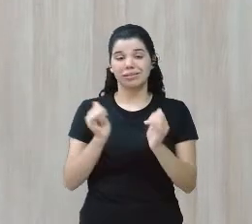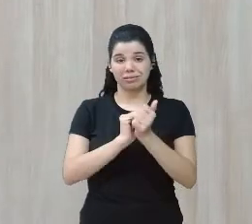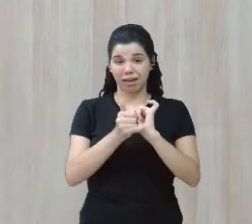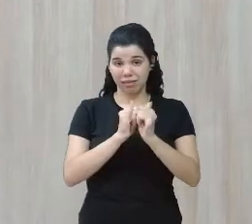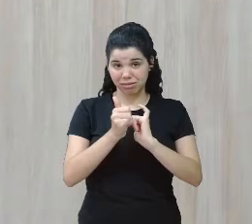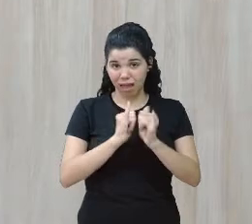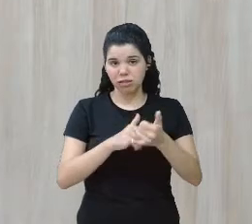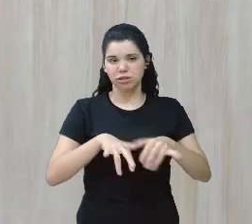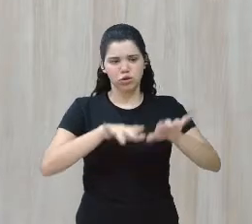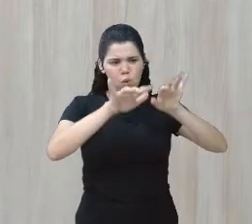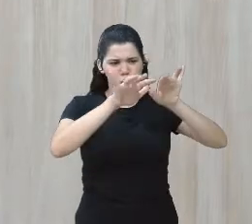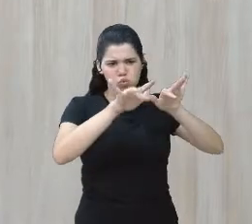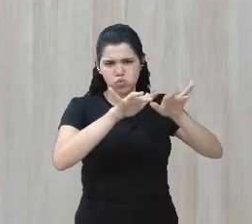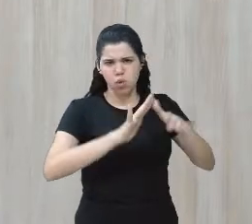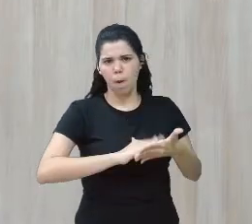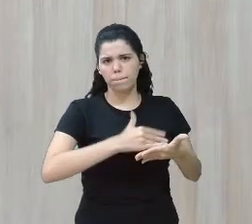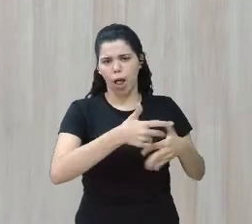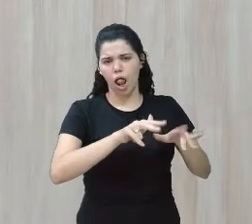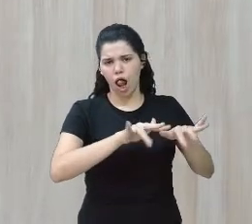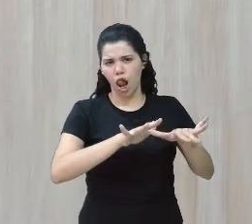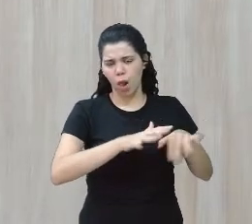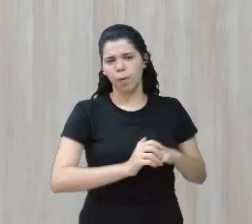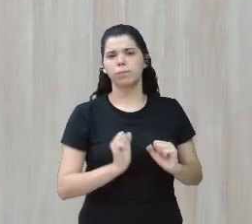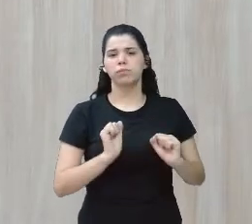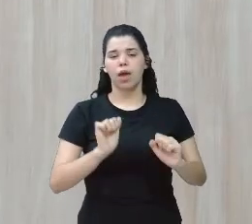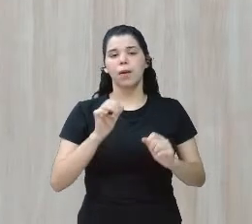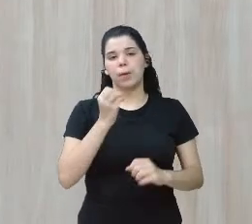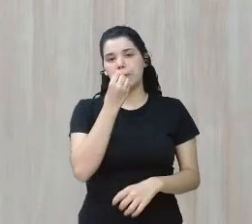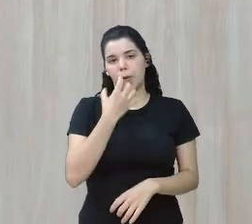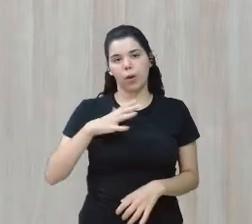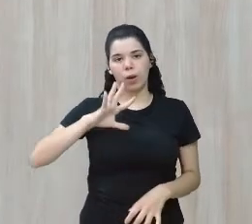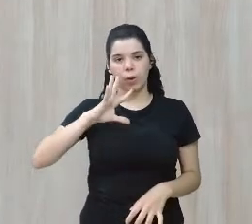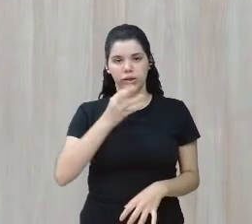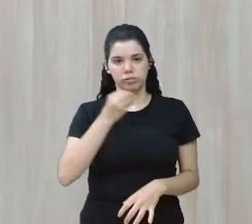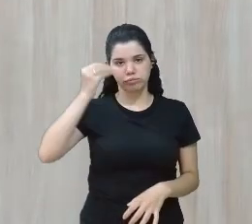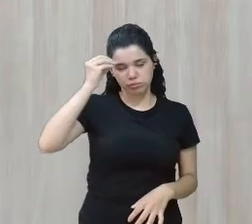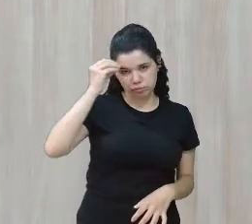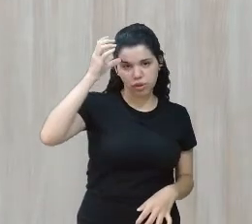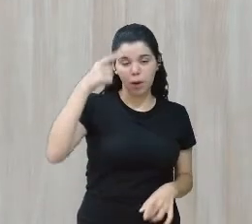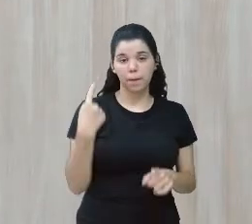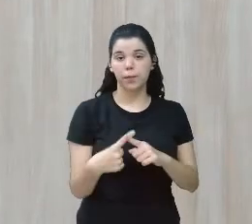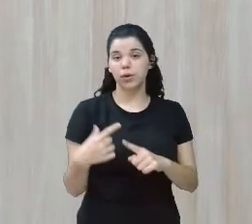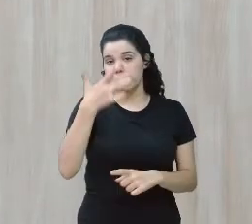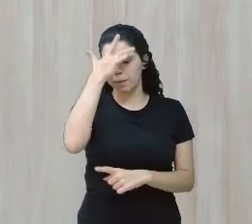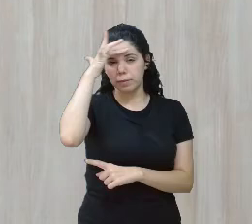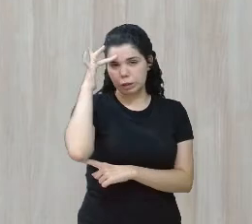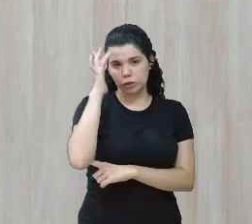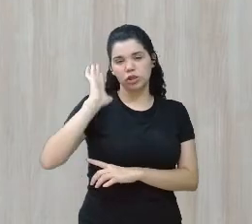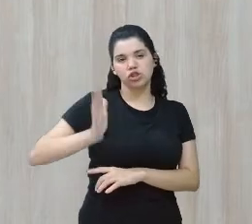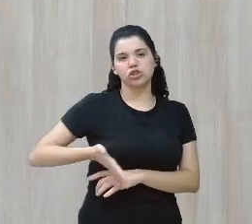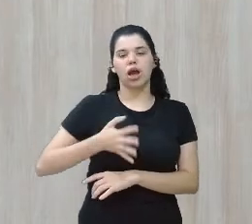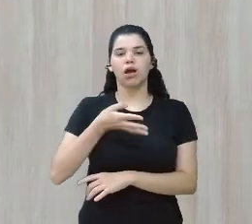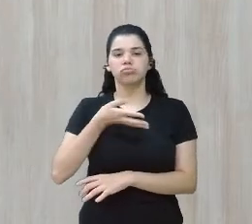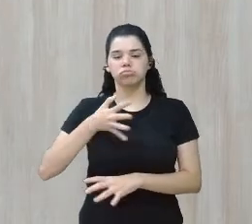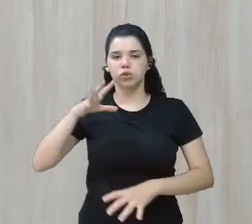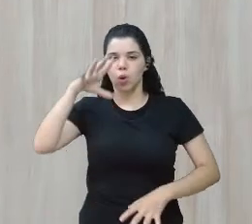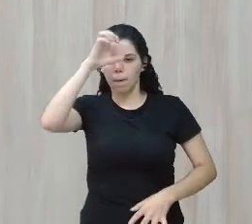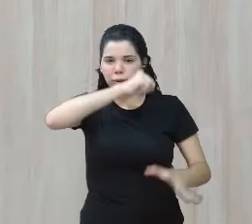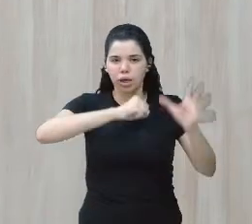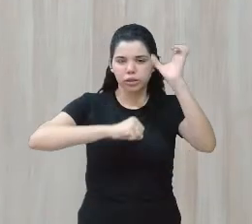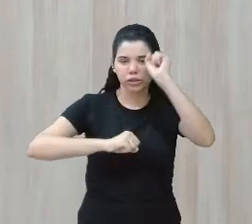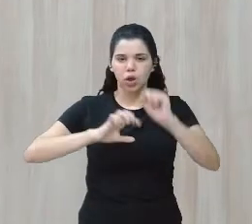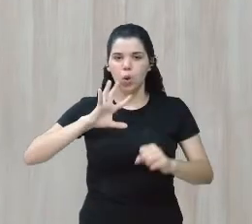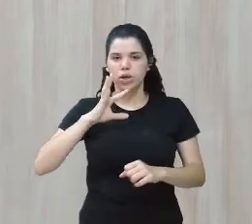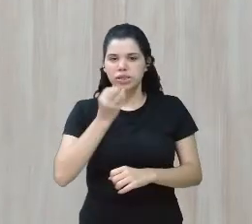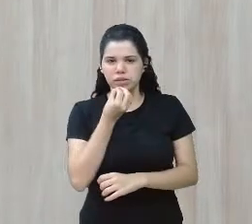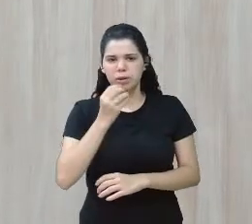está aí, pesquisem também. É muito importante adquirir muito conhecimento, porque quem conhece todos os